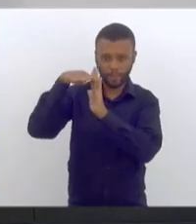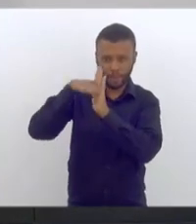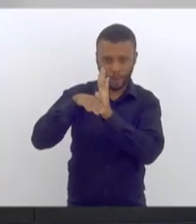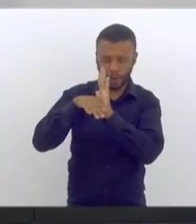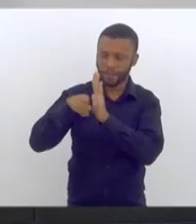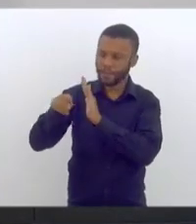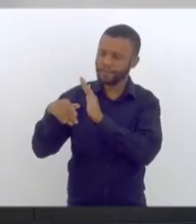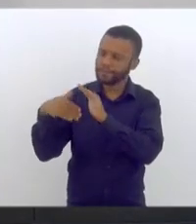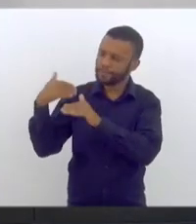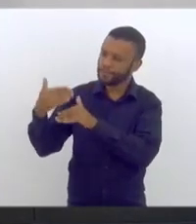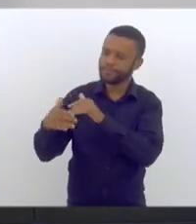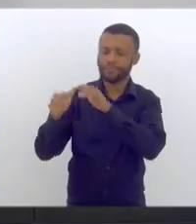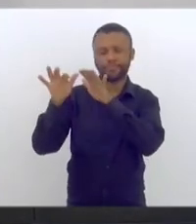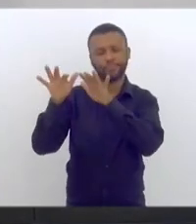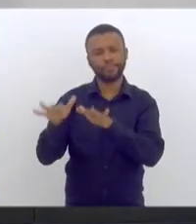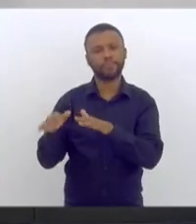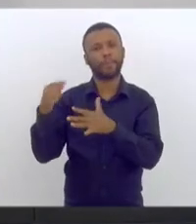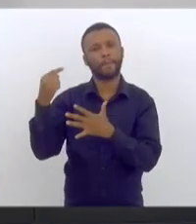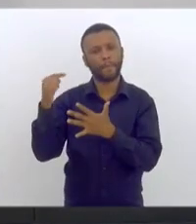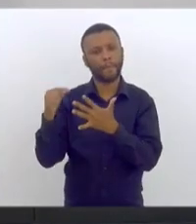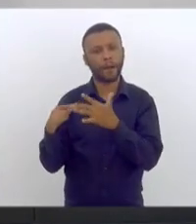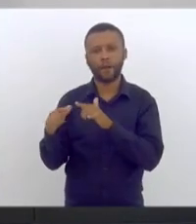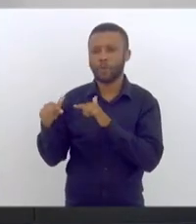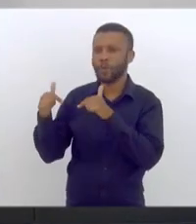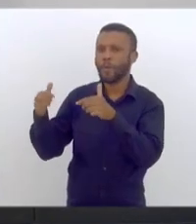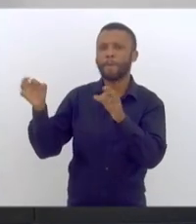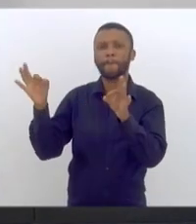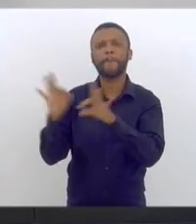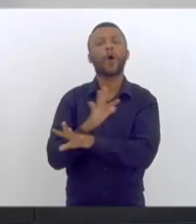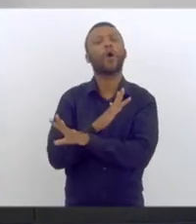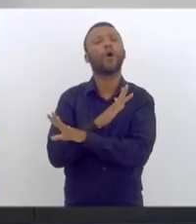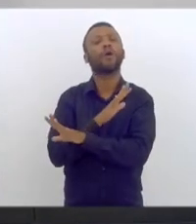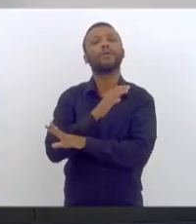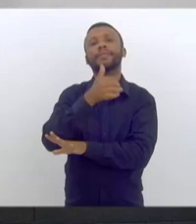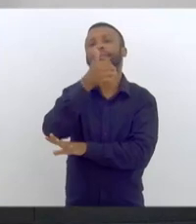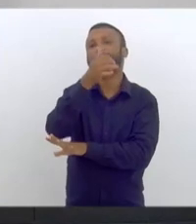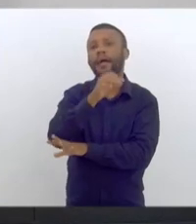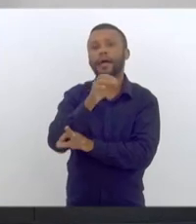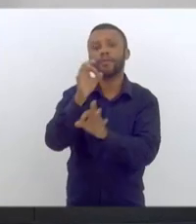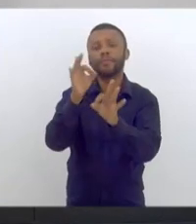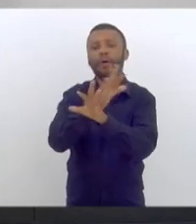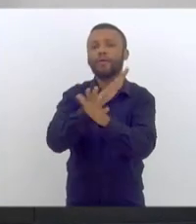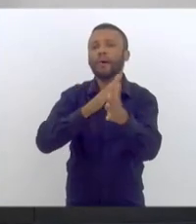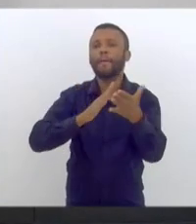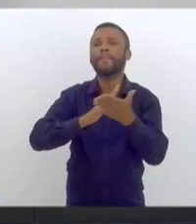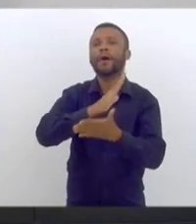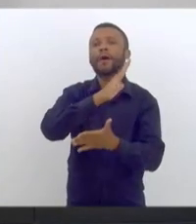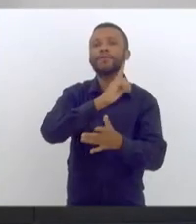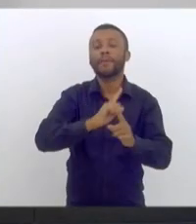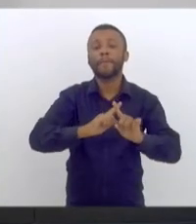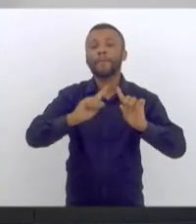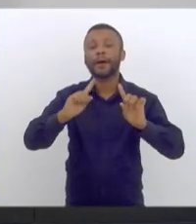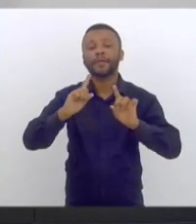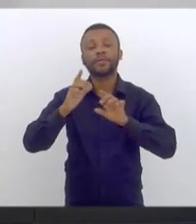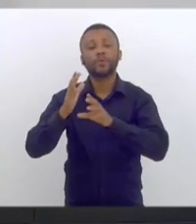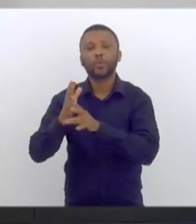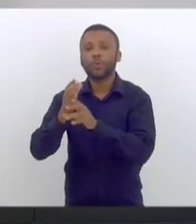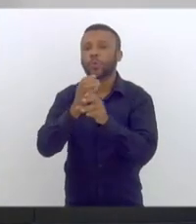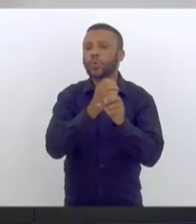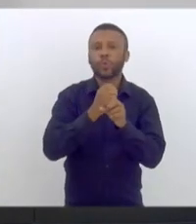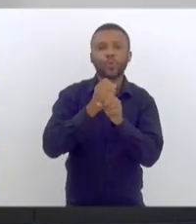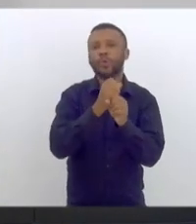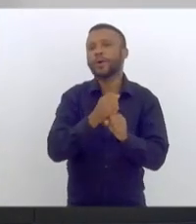que tem que fazer operacionalmente Acabou as 10 habilidades só que tem que o somatório das